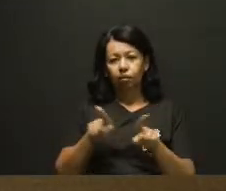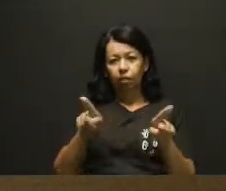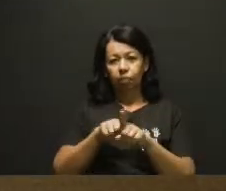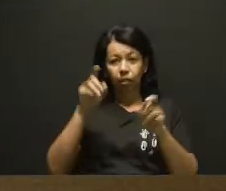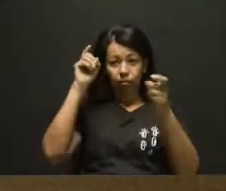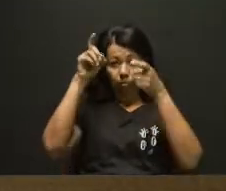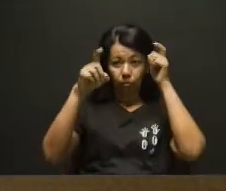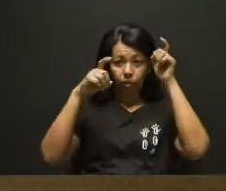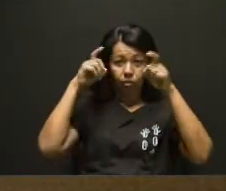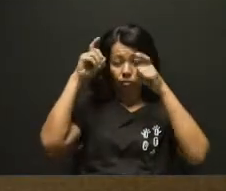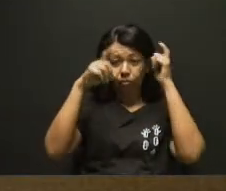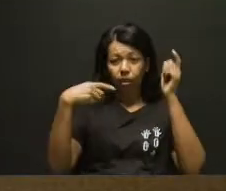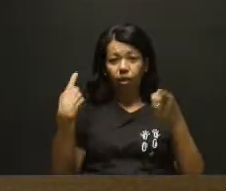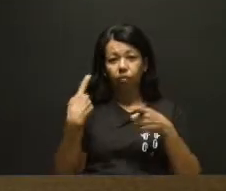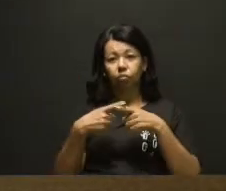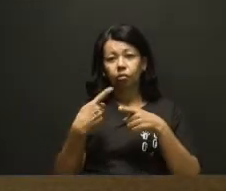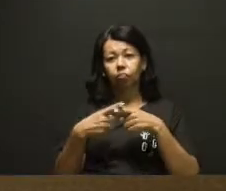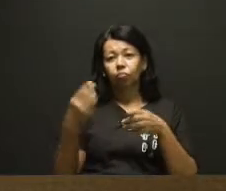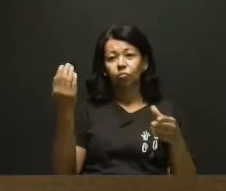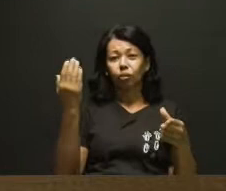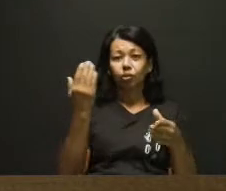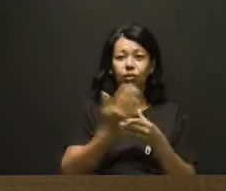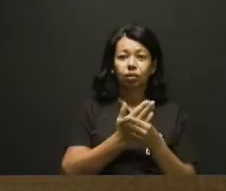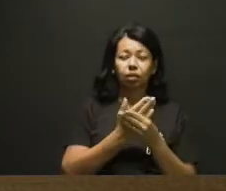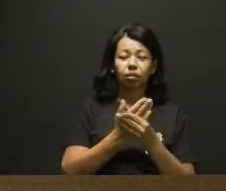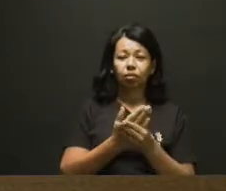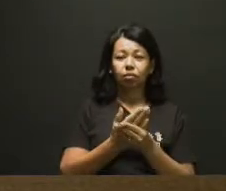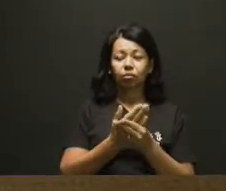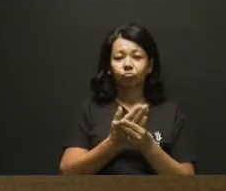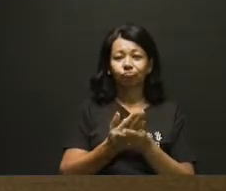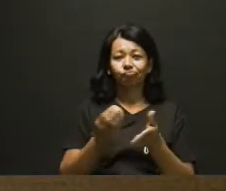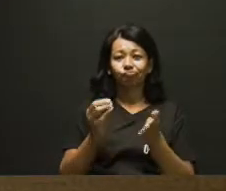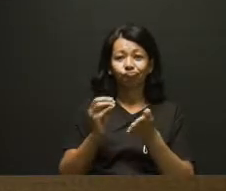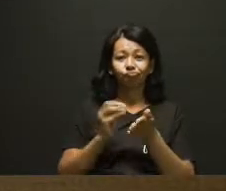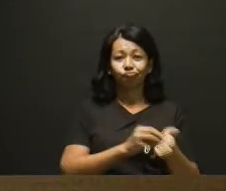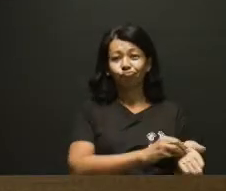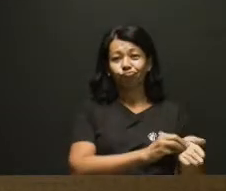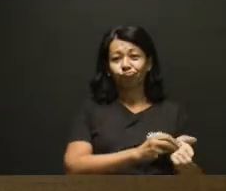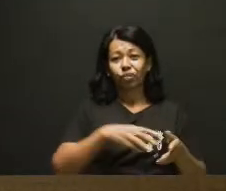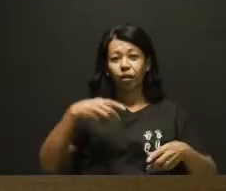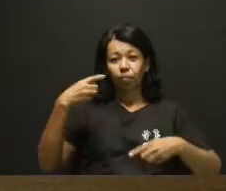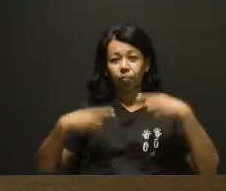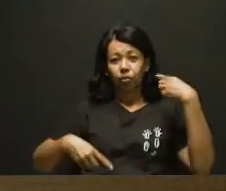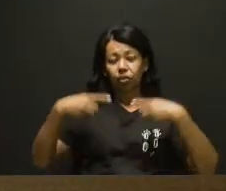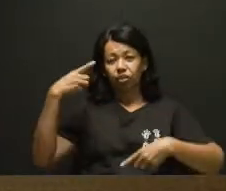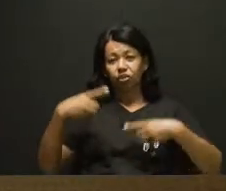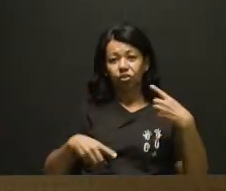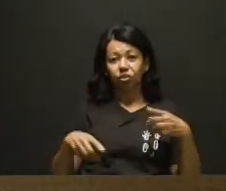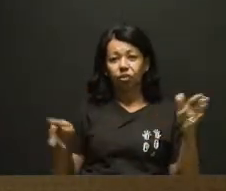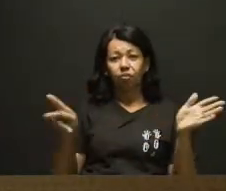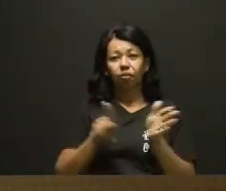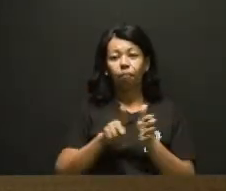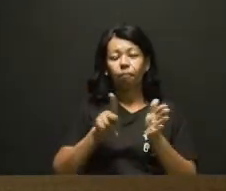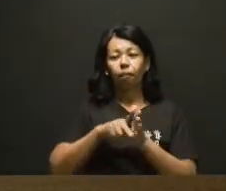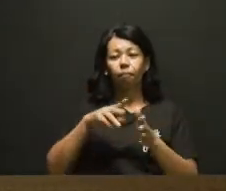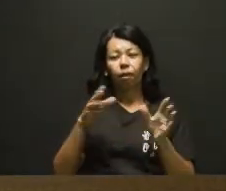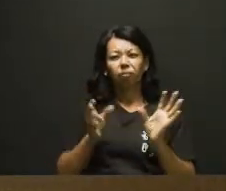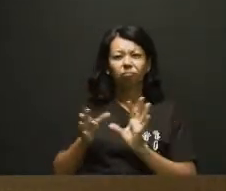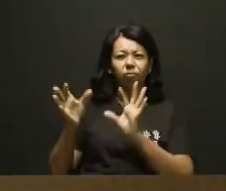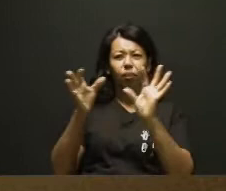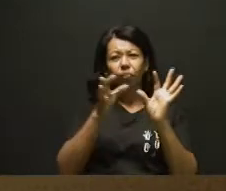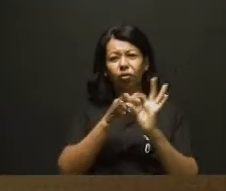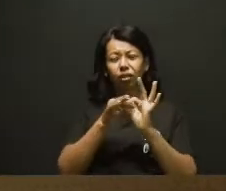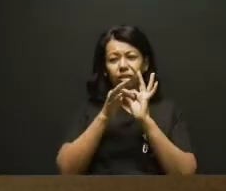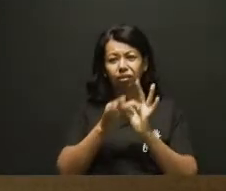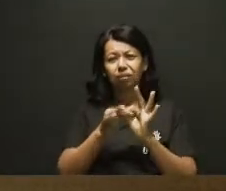preocupado por esse processo de desmoralização política nesse processo de desmoralização da própria democracia que tantos anos